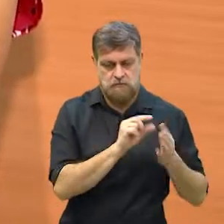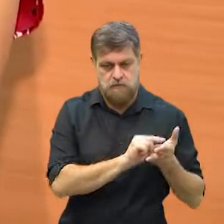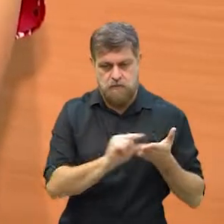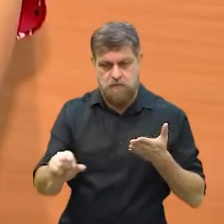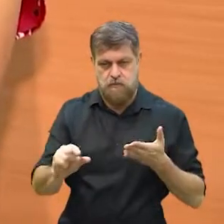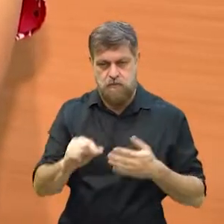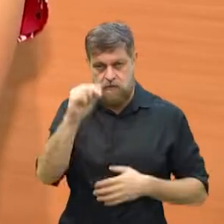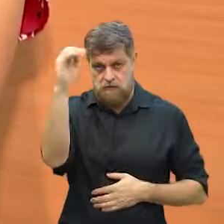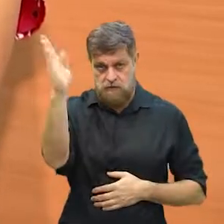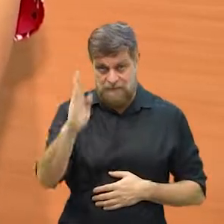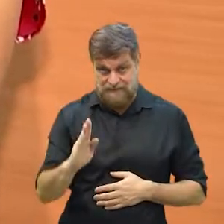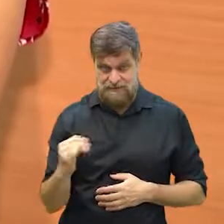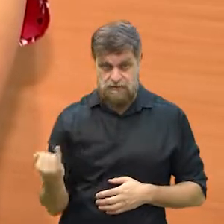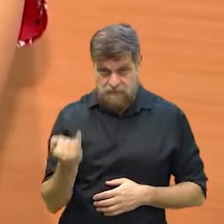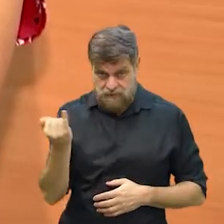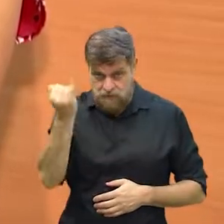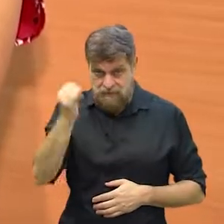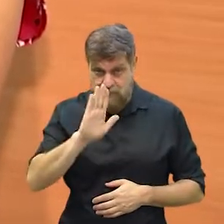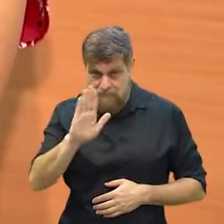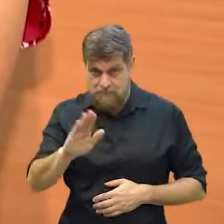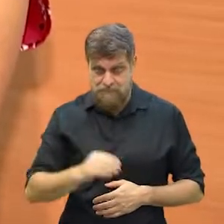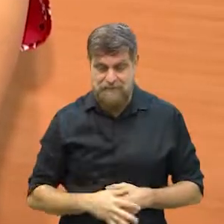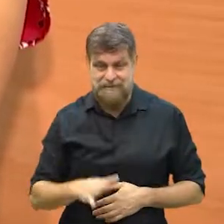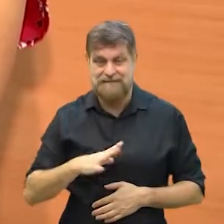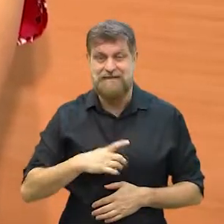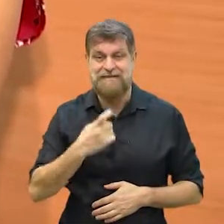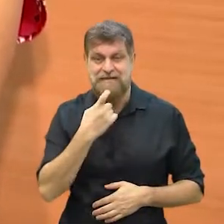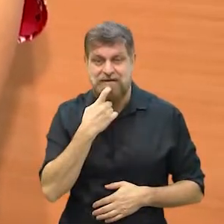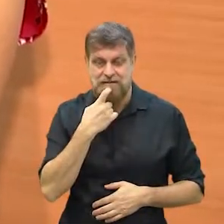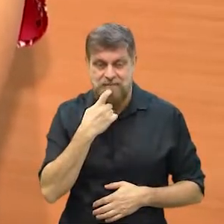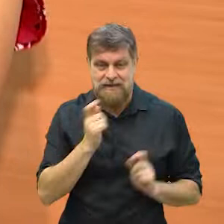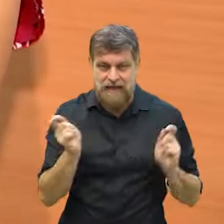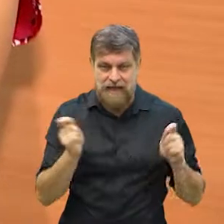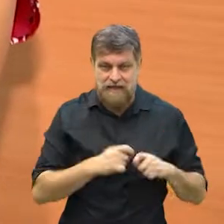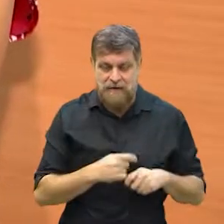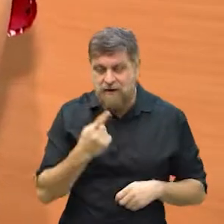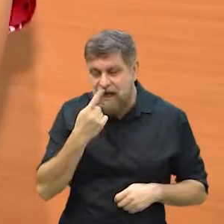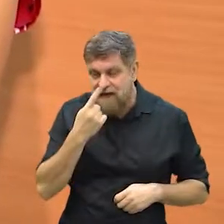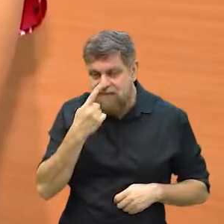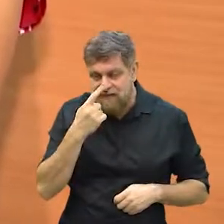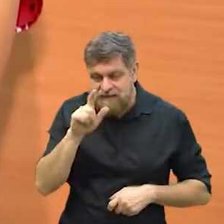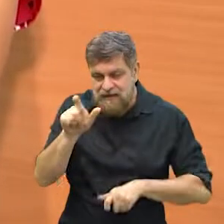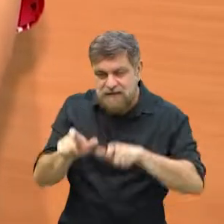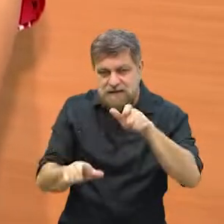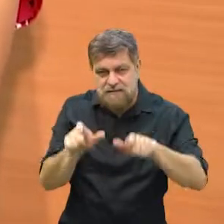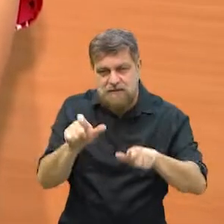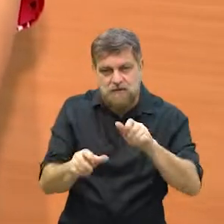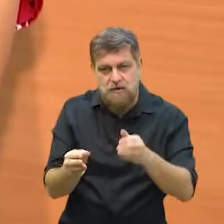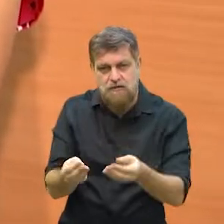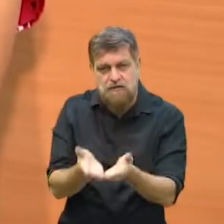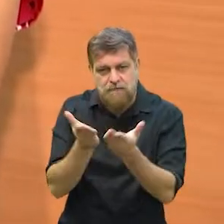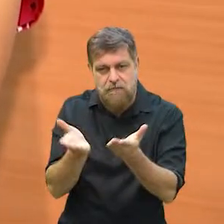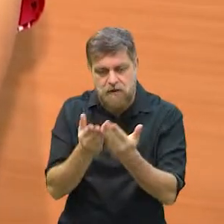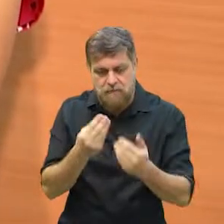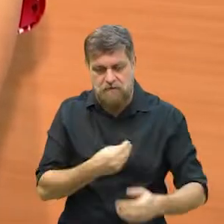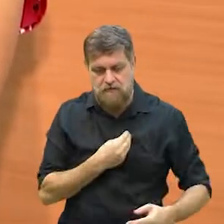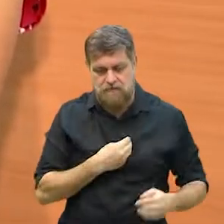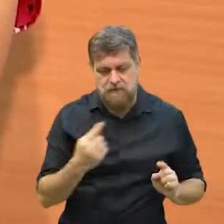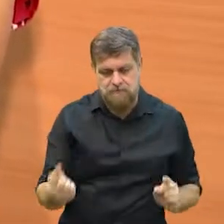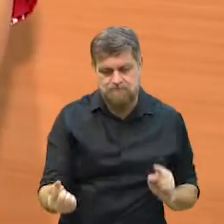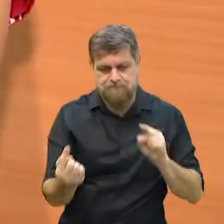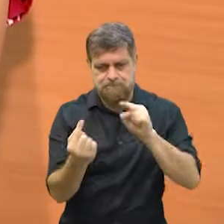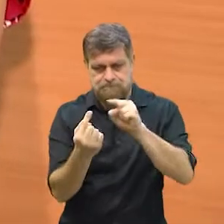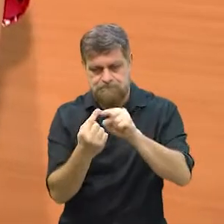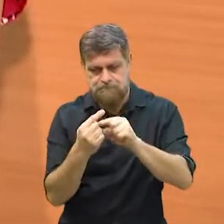em nível nacional e estadual é importante, mas o município tem essa vantagem porque ele está mais perto da vida das pessoas, né? Esse